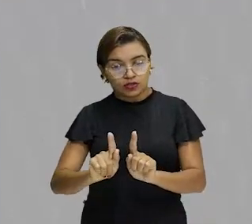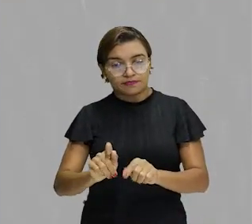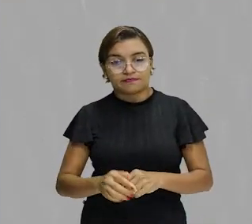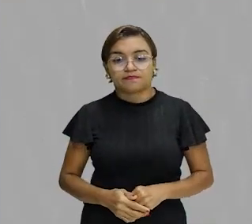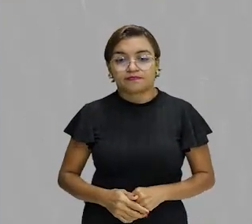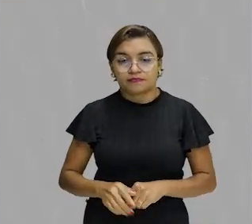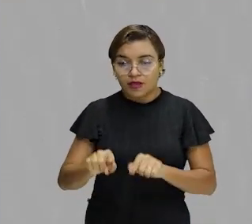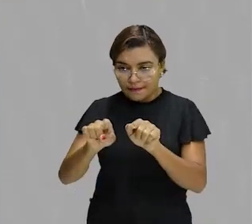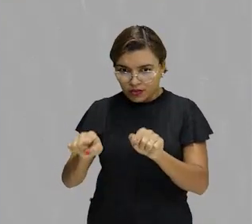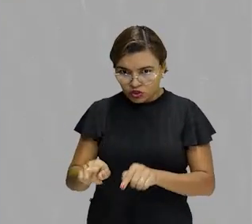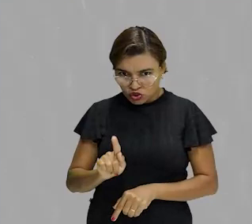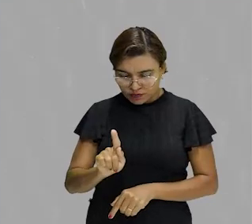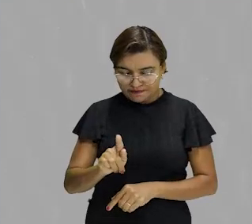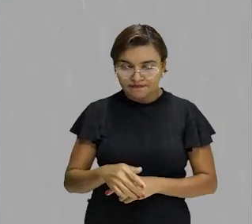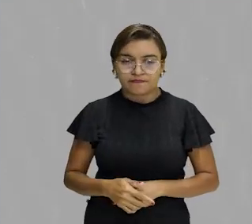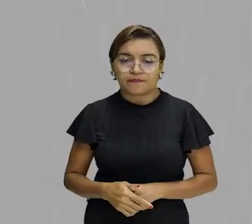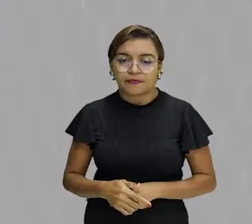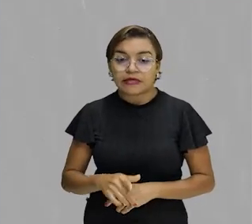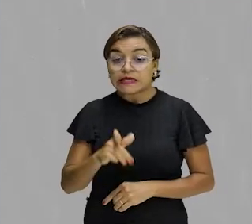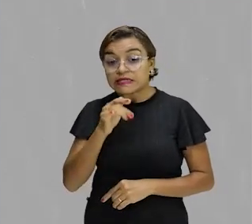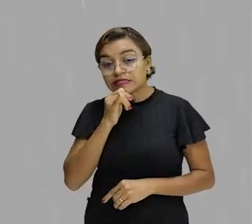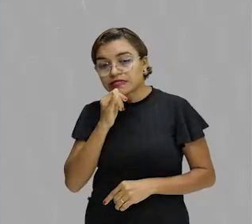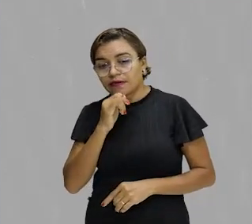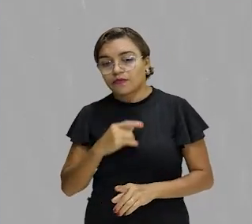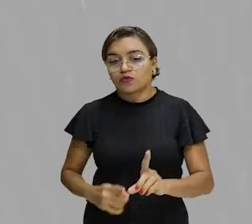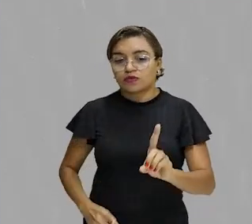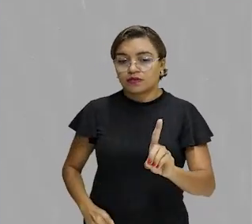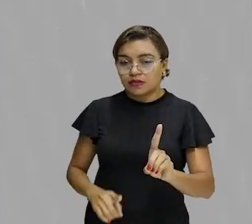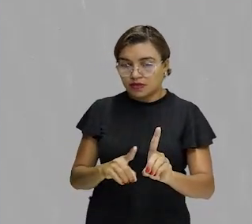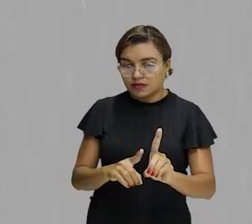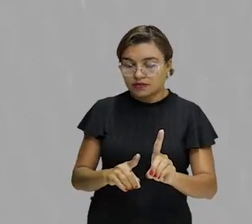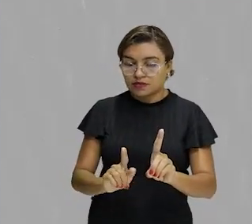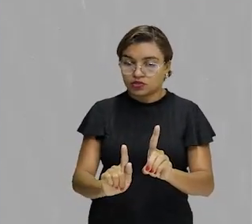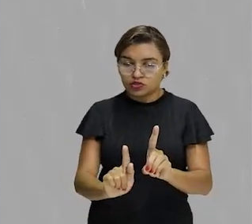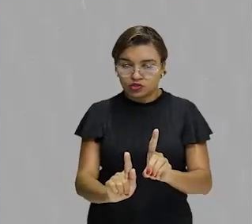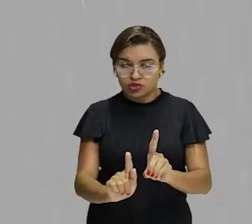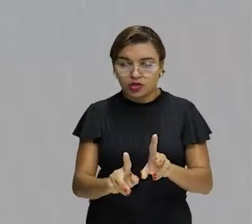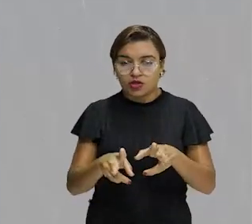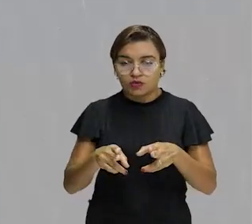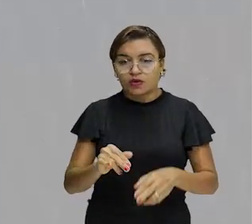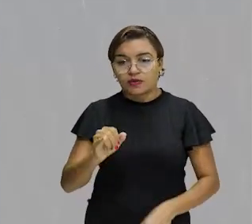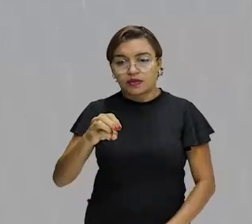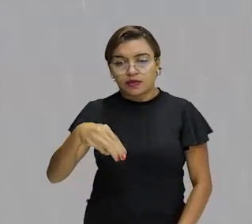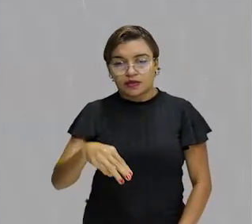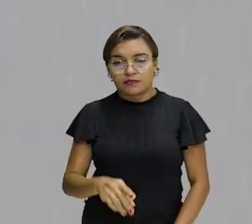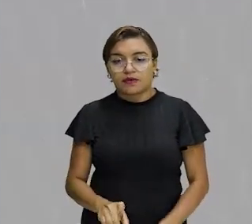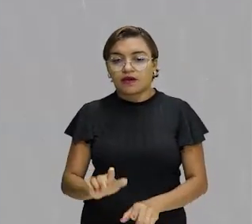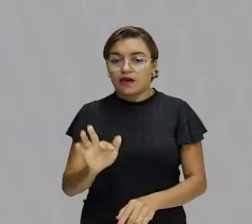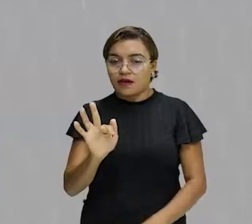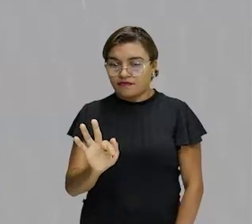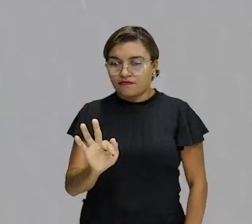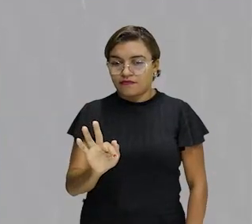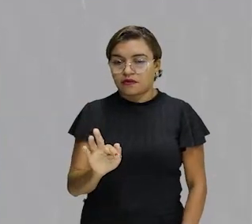seja, o 28 está indo lá no 7. Não é apenas uma inversão na posição dos